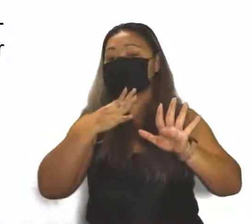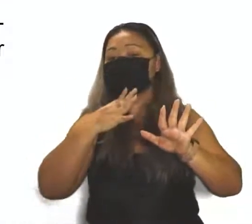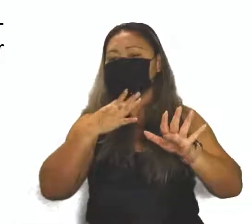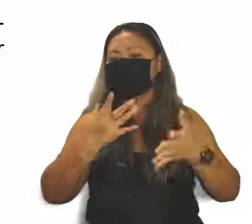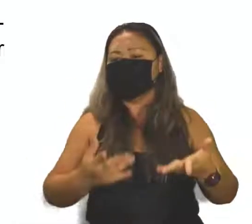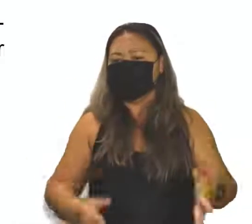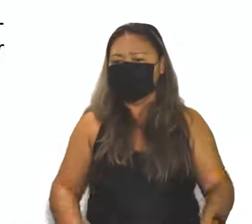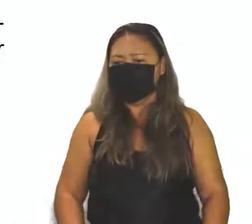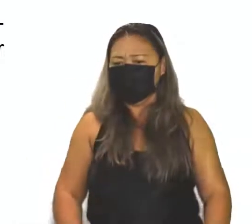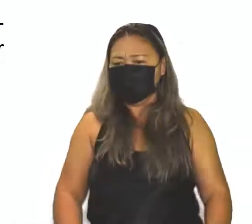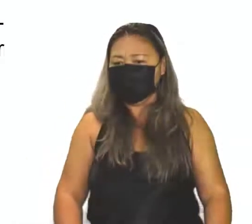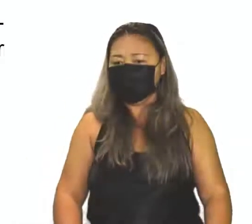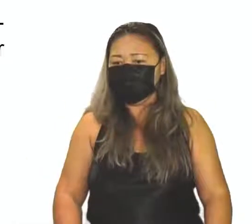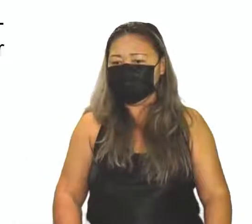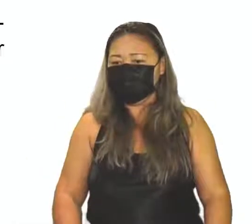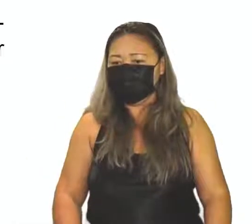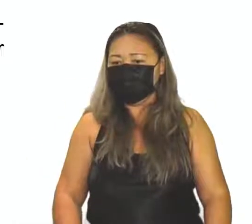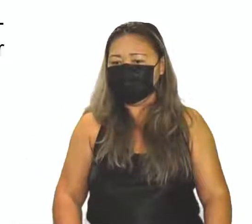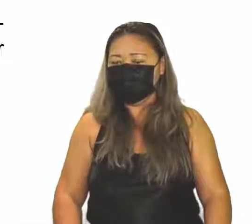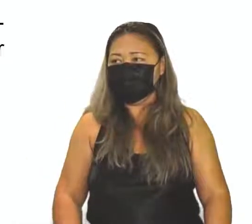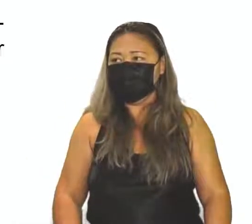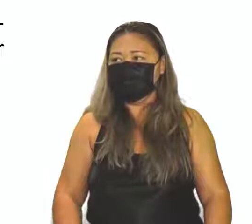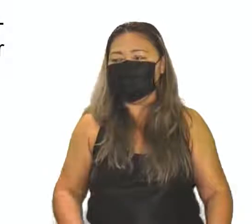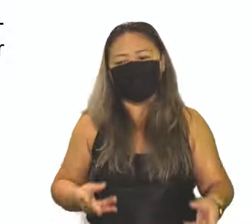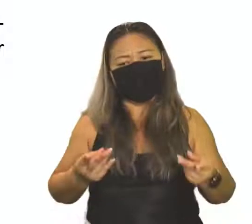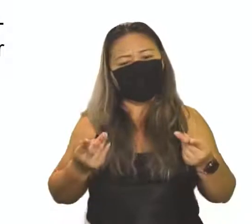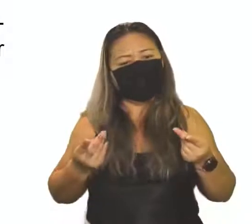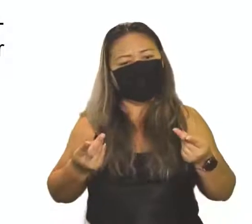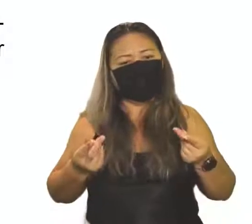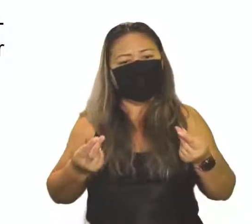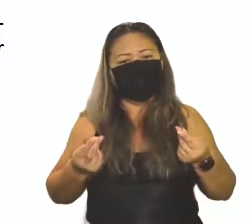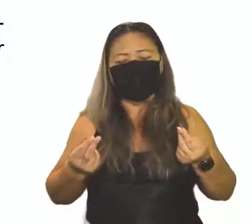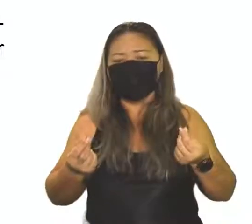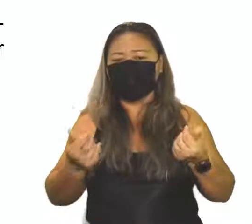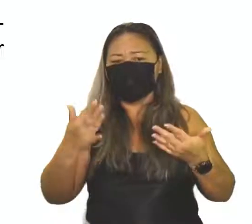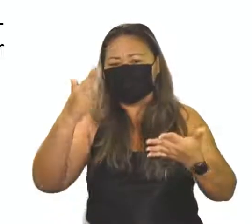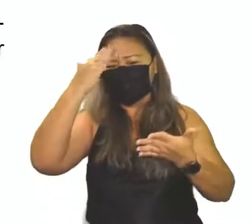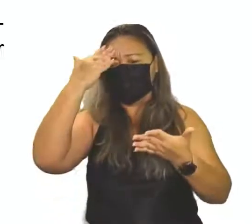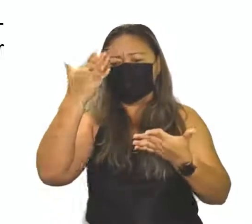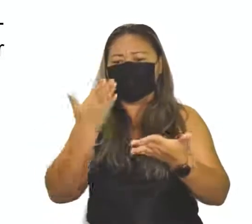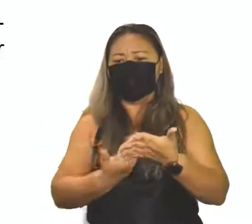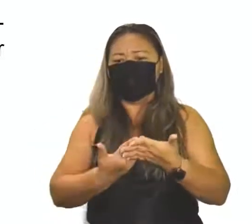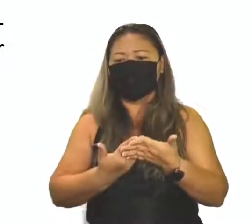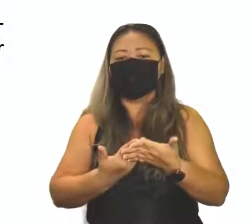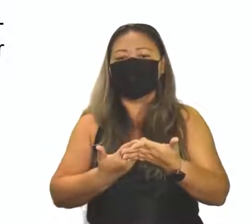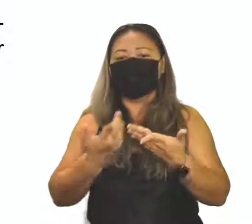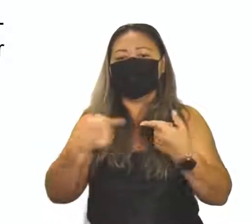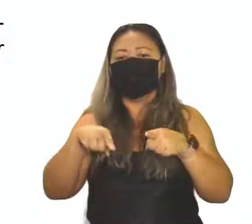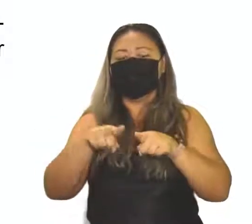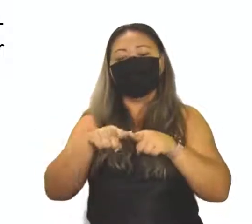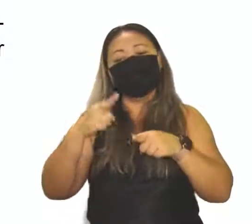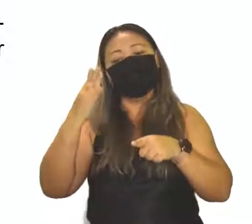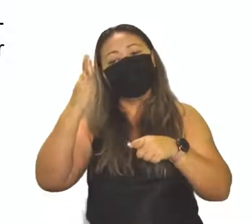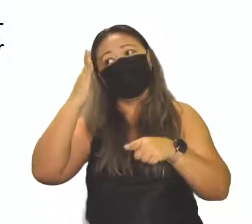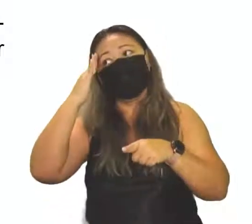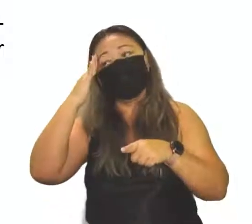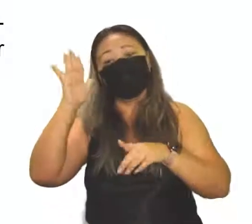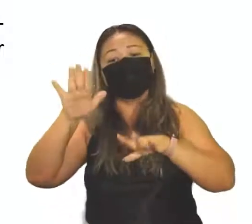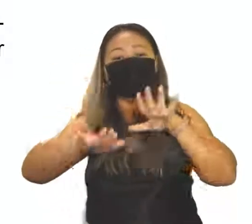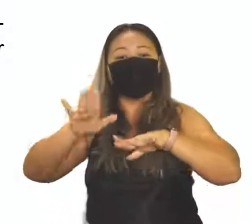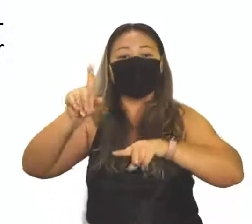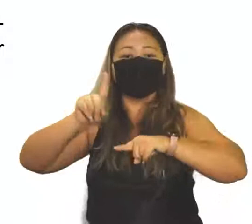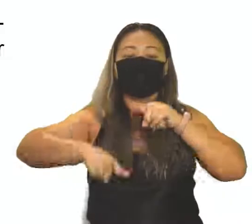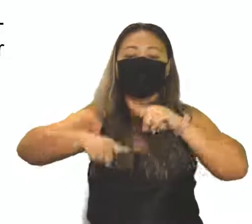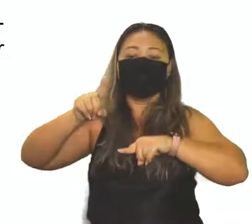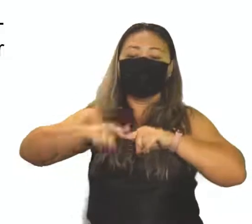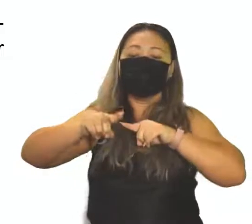está o conhecimento. É o sensível, que é pela crença, suposição que tem por objeto